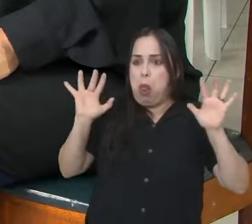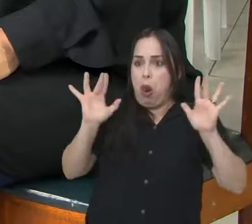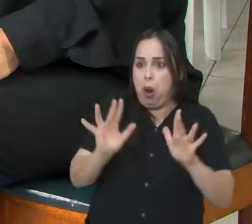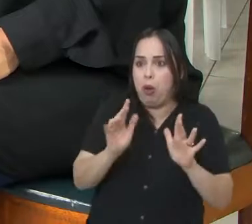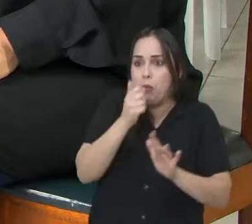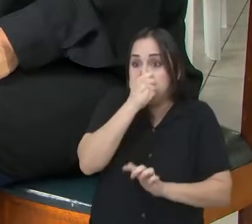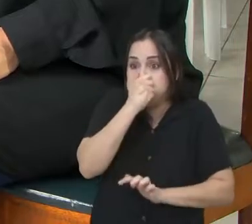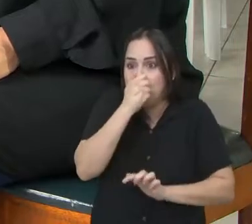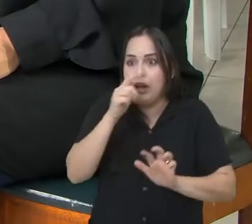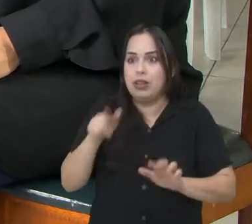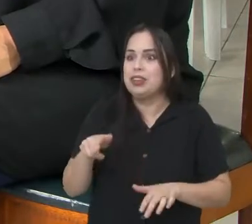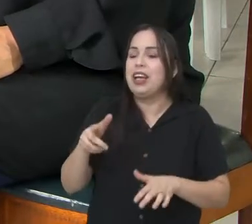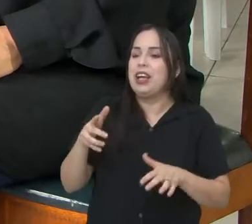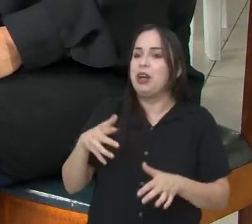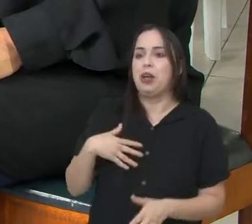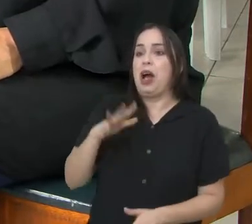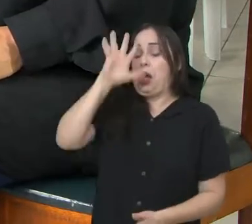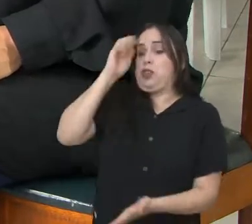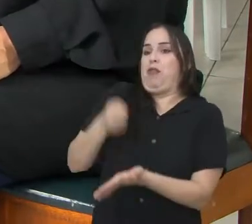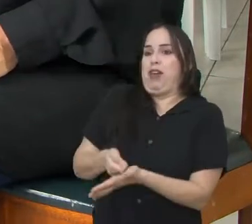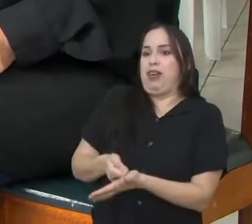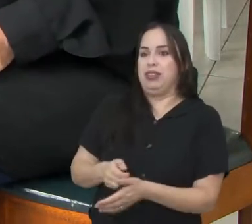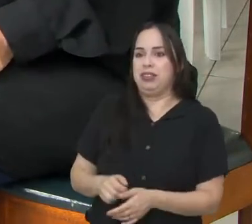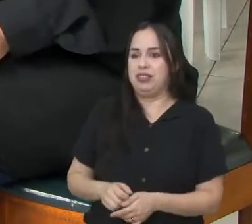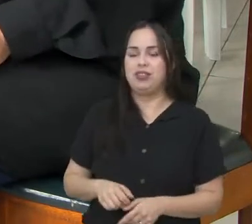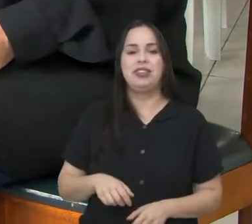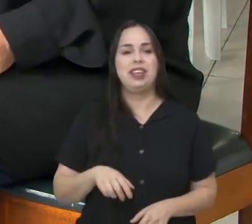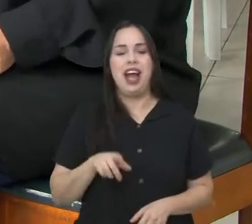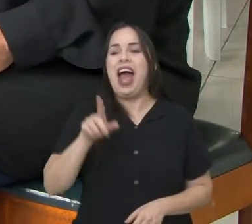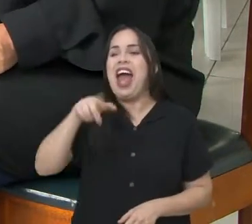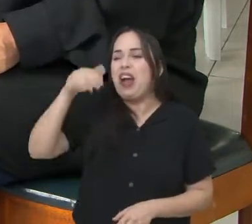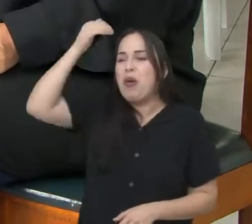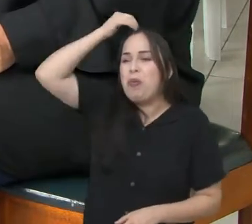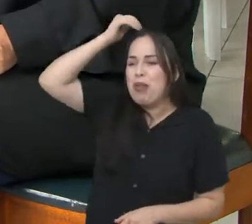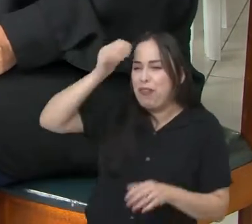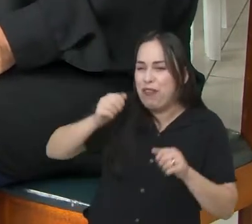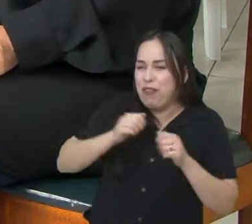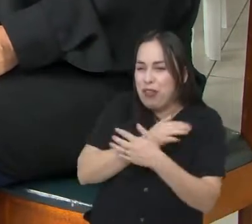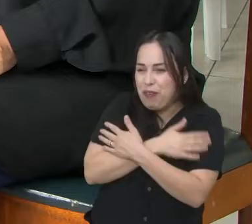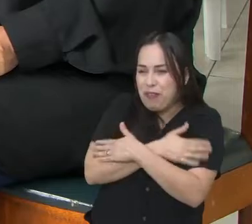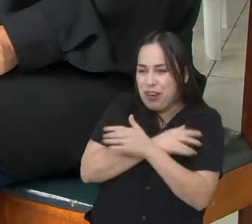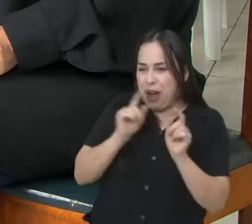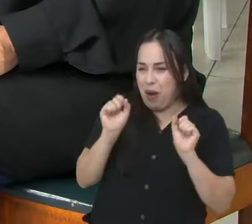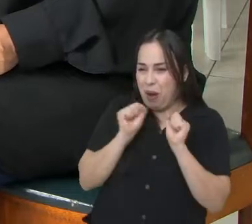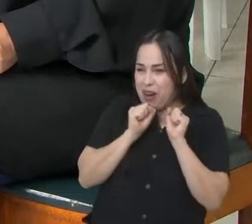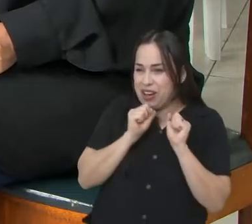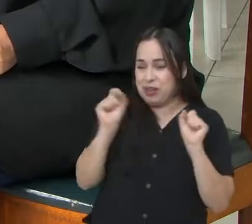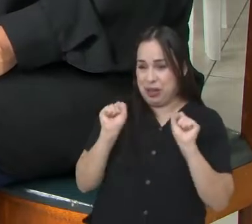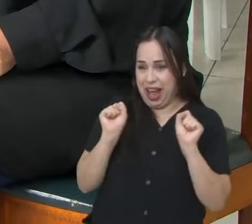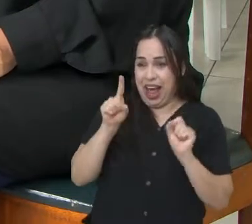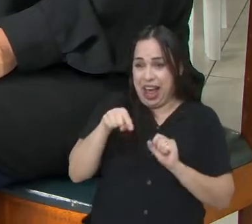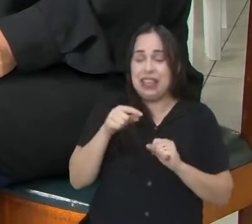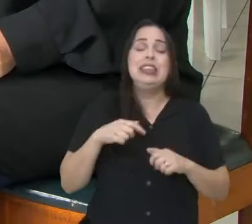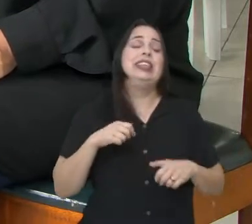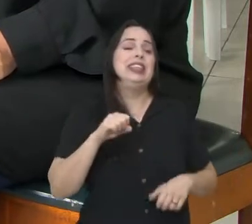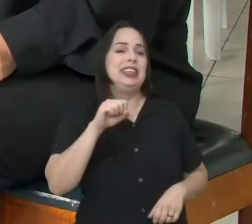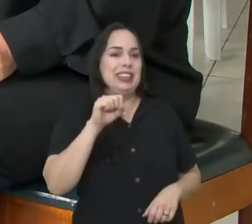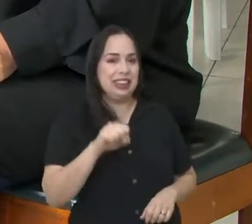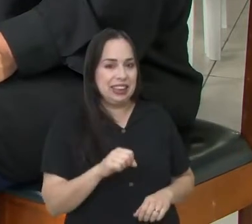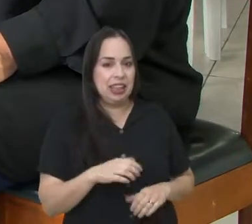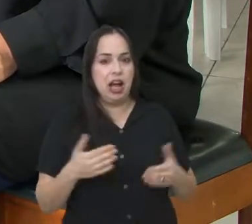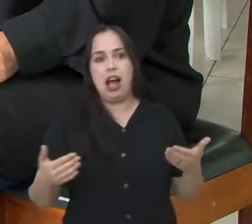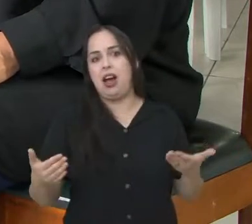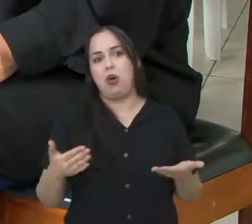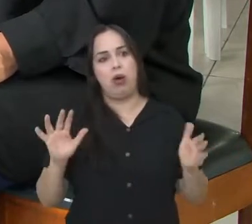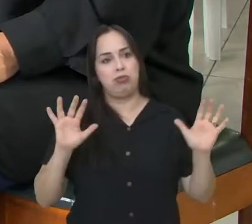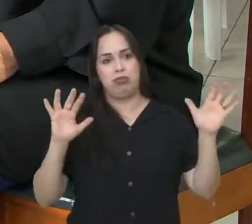né? Exatamente. Você acha que o culpado foi o frio? O culpado foi o frio, com Te certeza. pegou, né? E na época ainda era, hoje não faz tanto